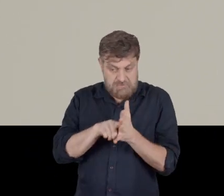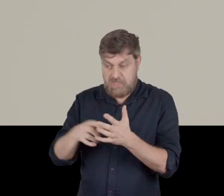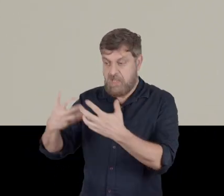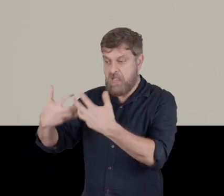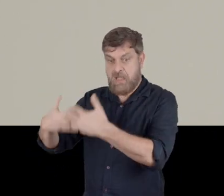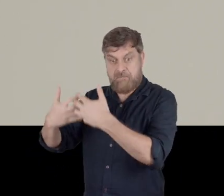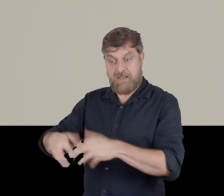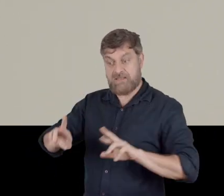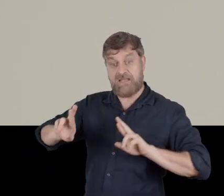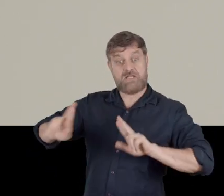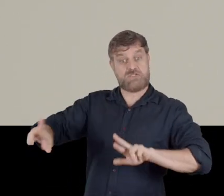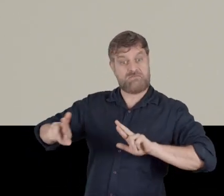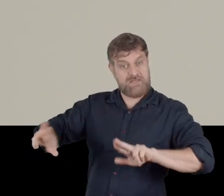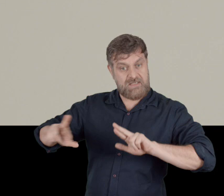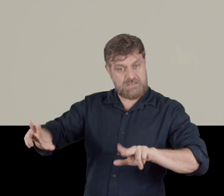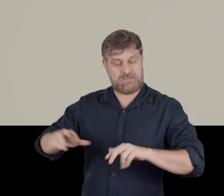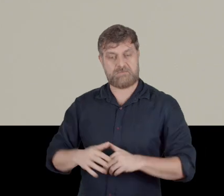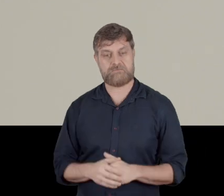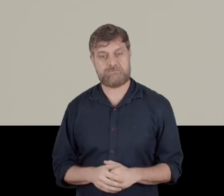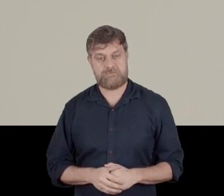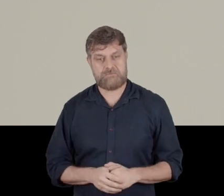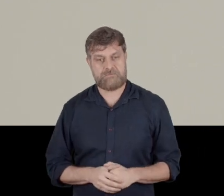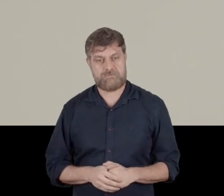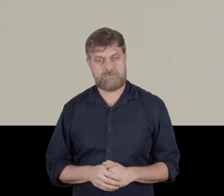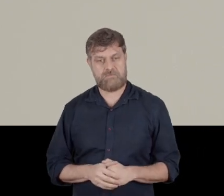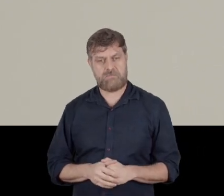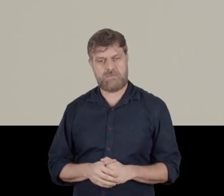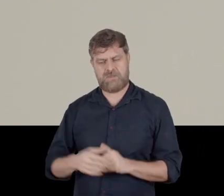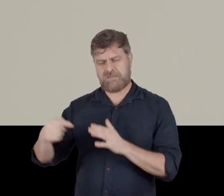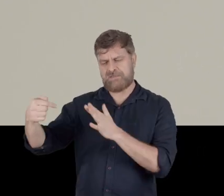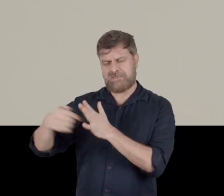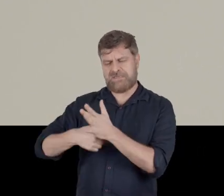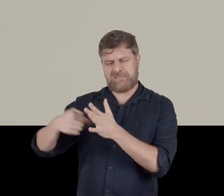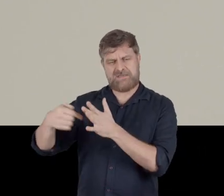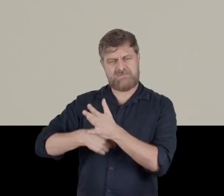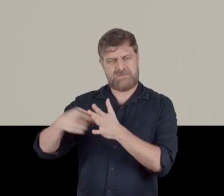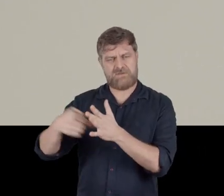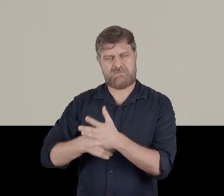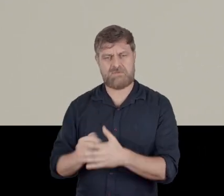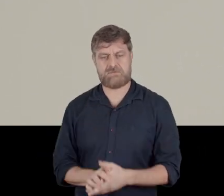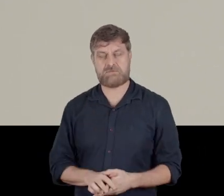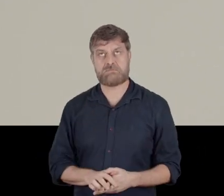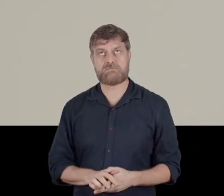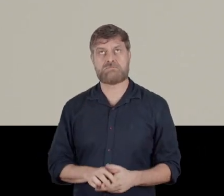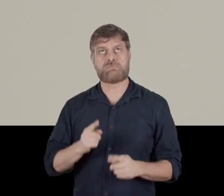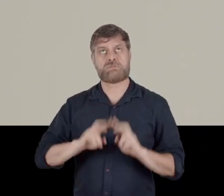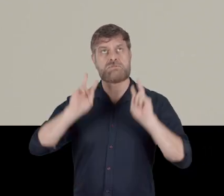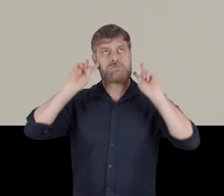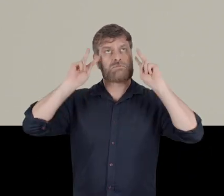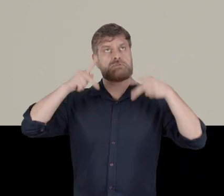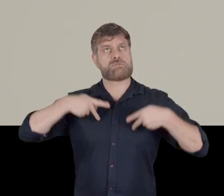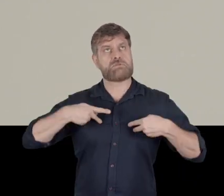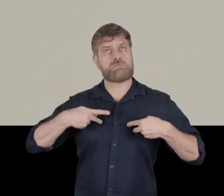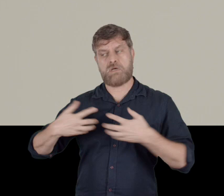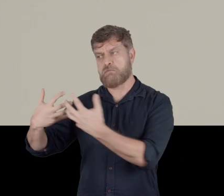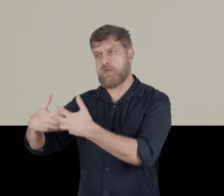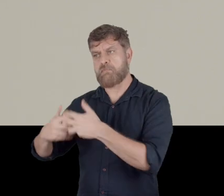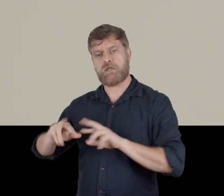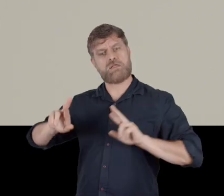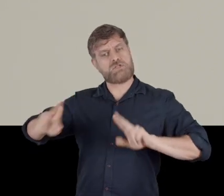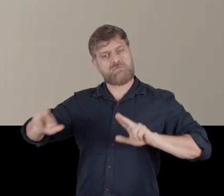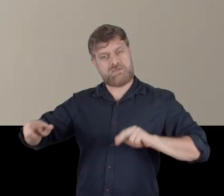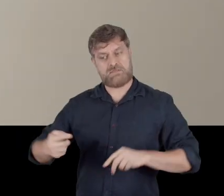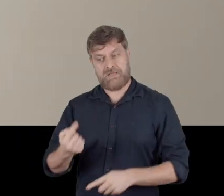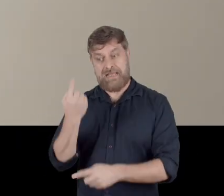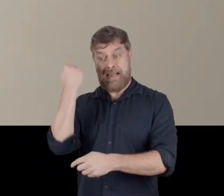vida e em termos de máquinas. Né? É uma pergunta que vem... O que diferencia o ser humano da